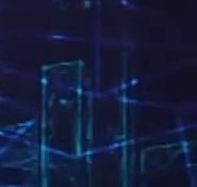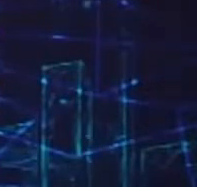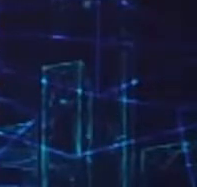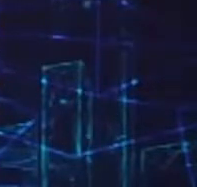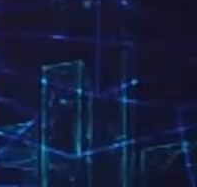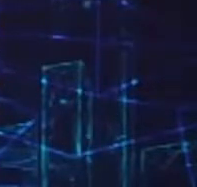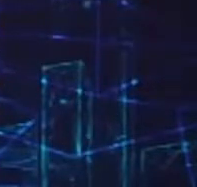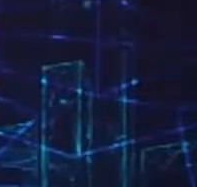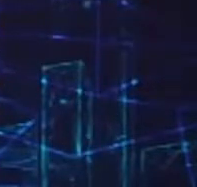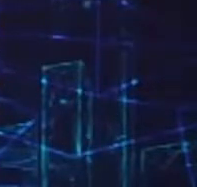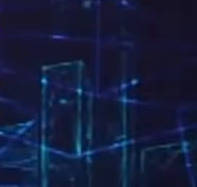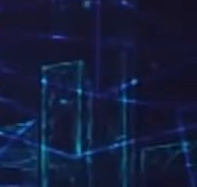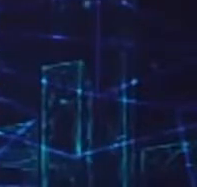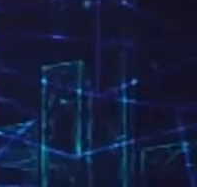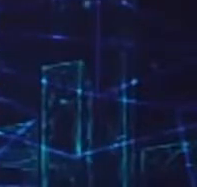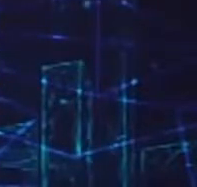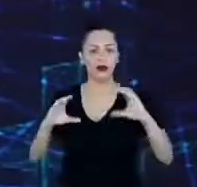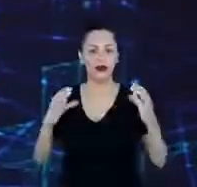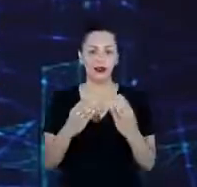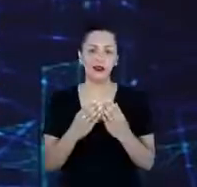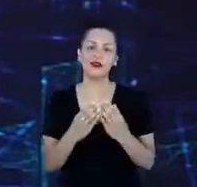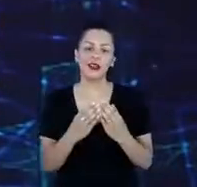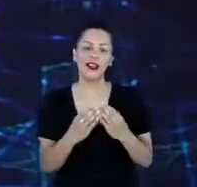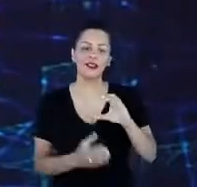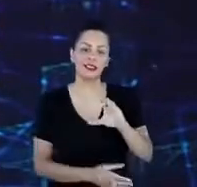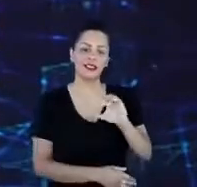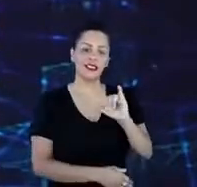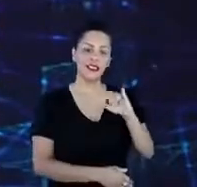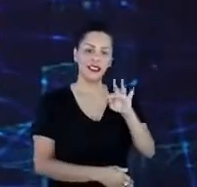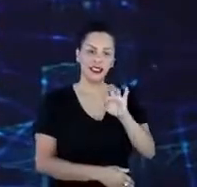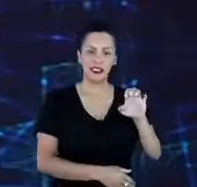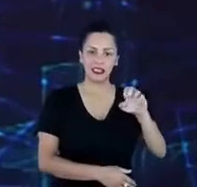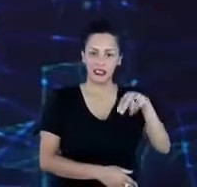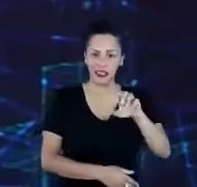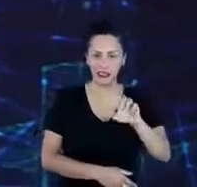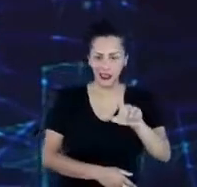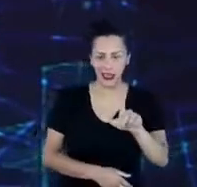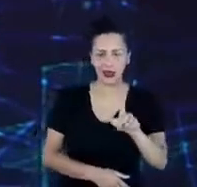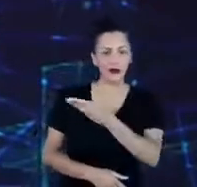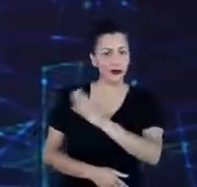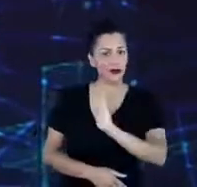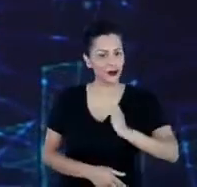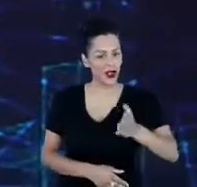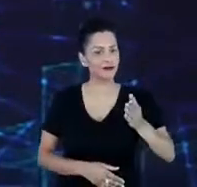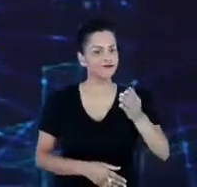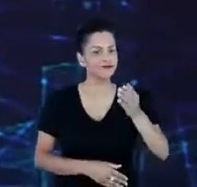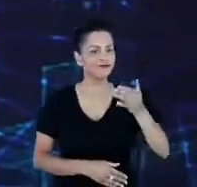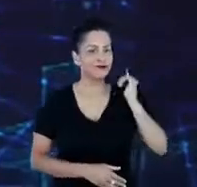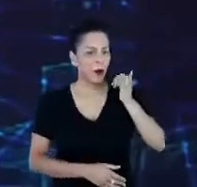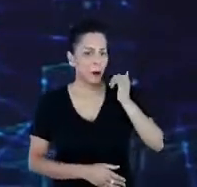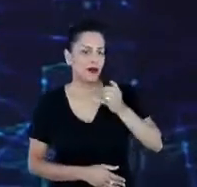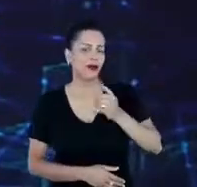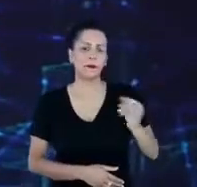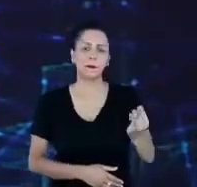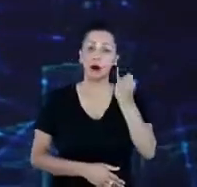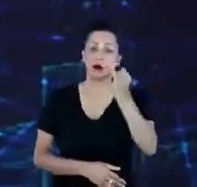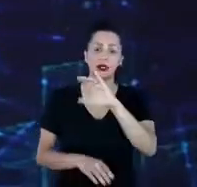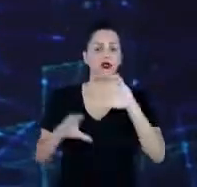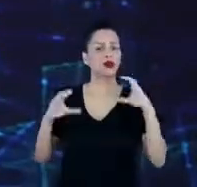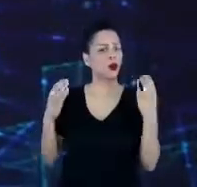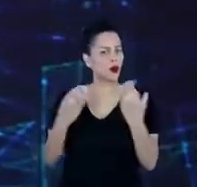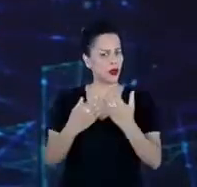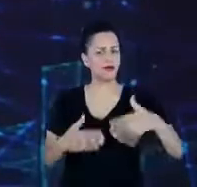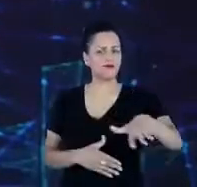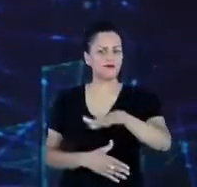nosso você tem novos itanel como comentou o André te Tom Ele a importância do citenel muito grande para o